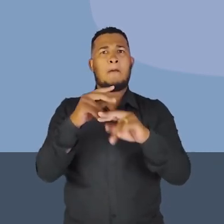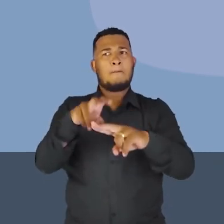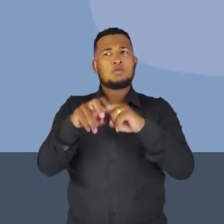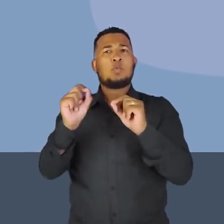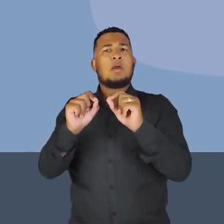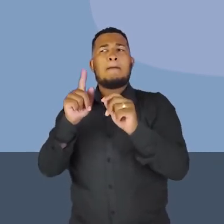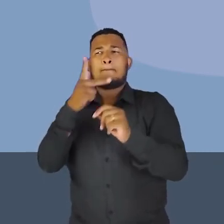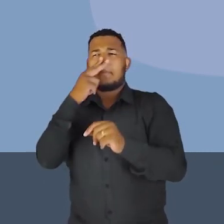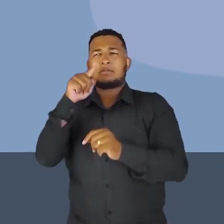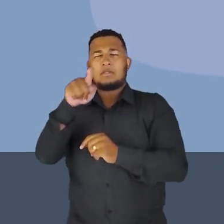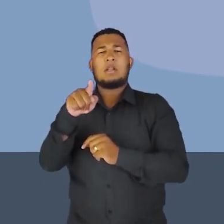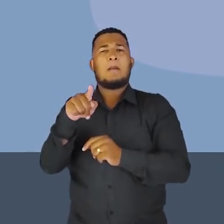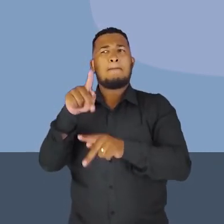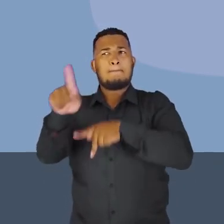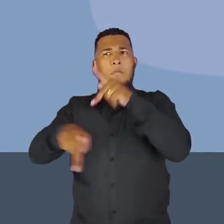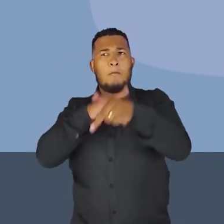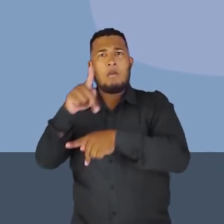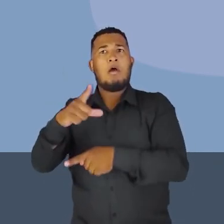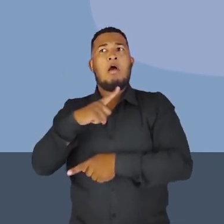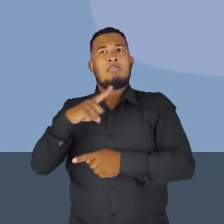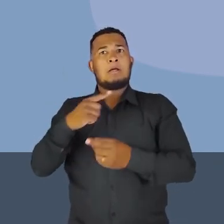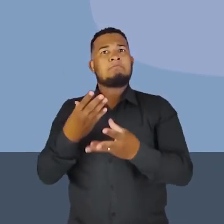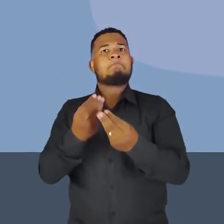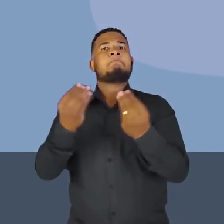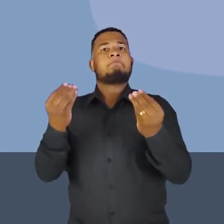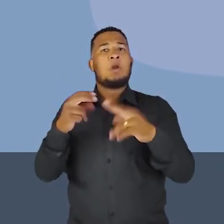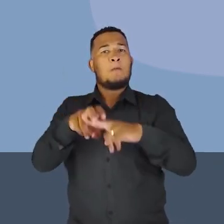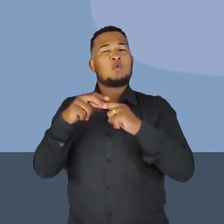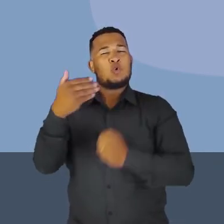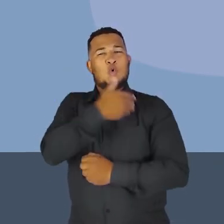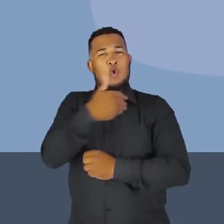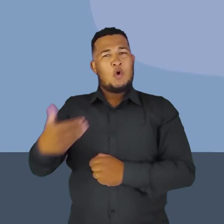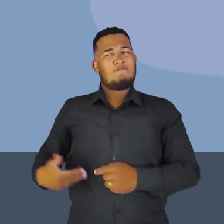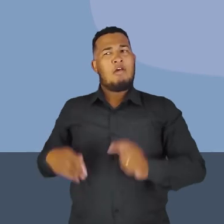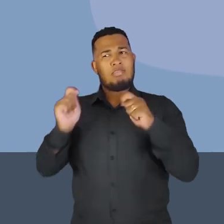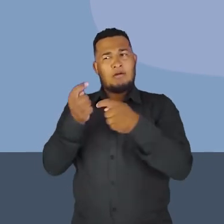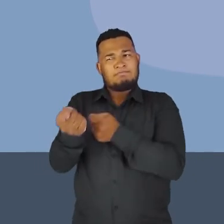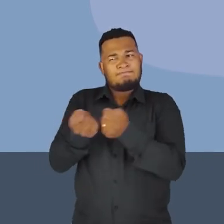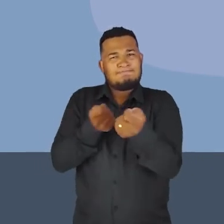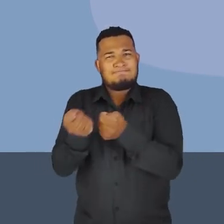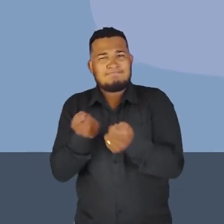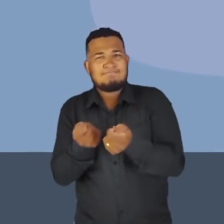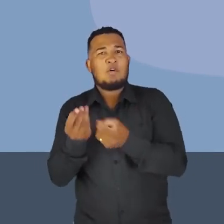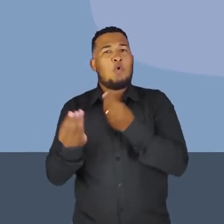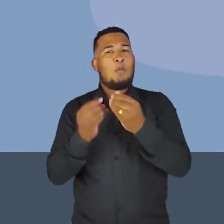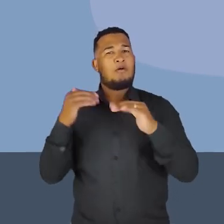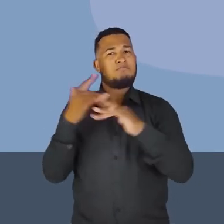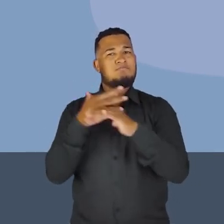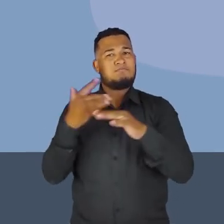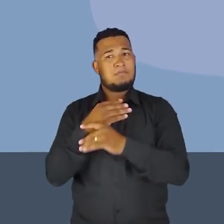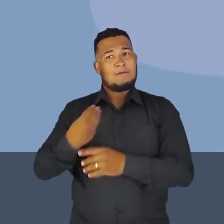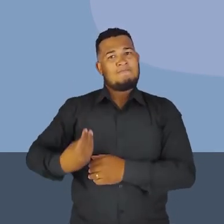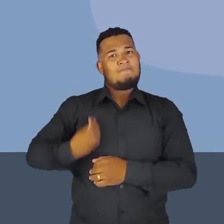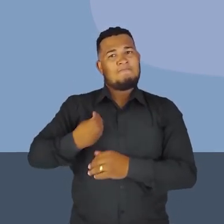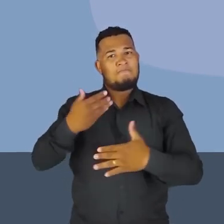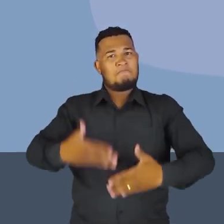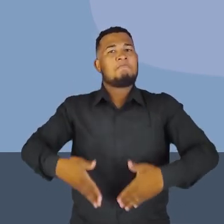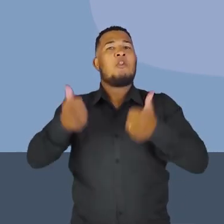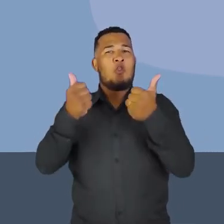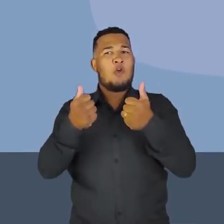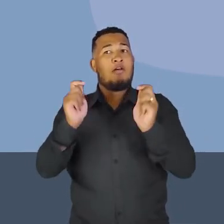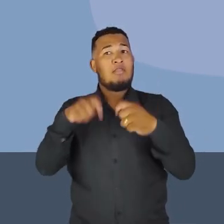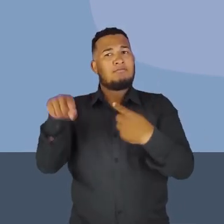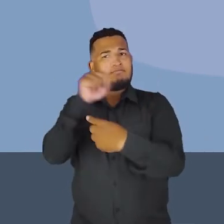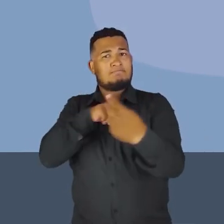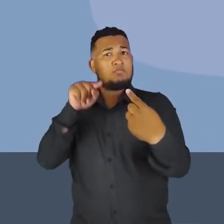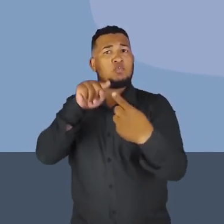milhões de habitantes em 2030. Por isso, o governo foca em melhorar a mobilidade e a conectividade dentro da cidade, estabelecendo o ambicioso objetivo